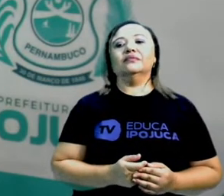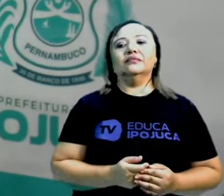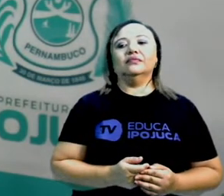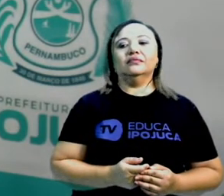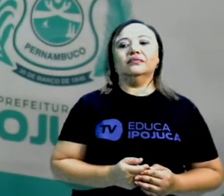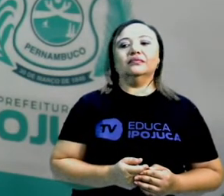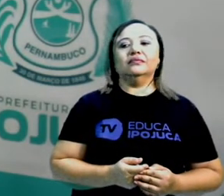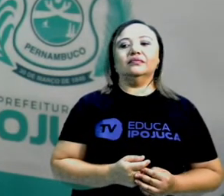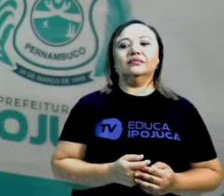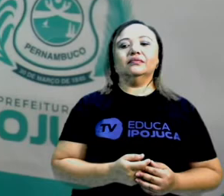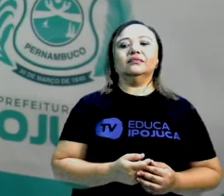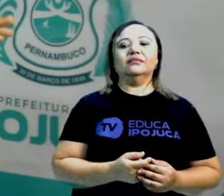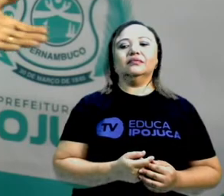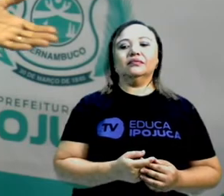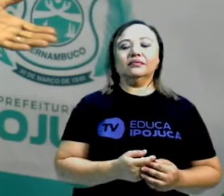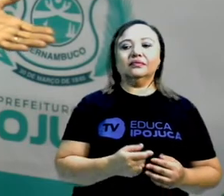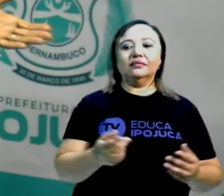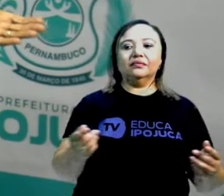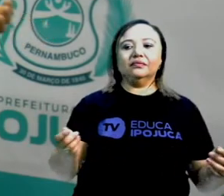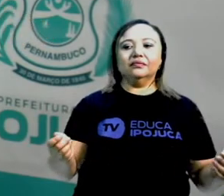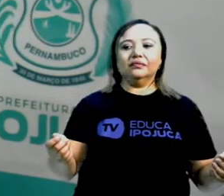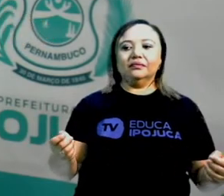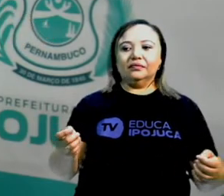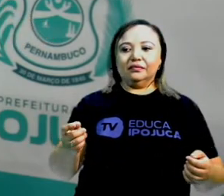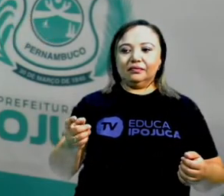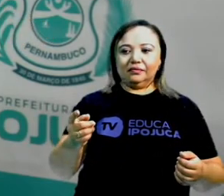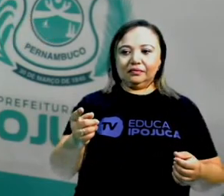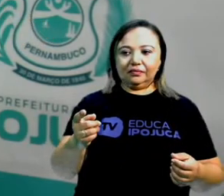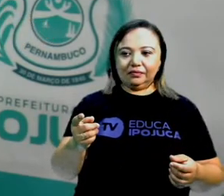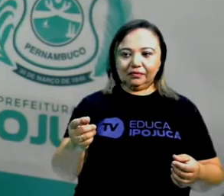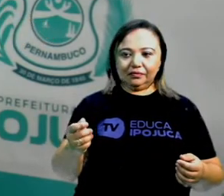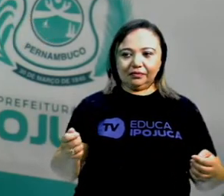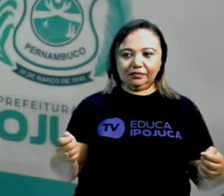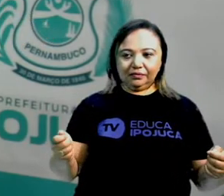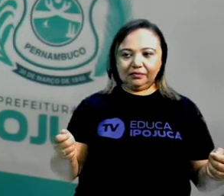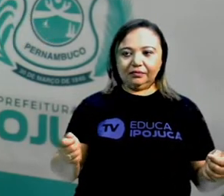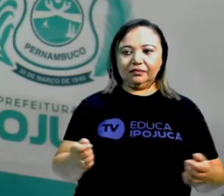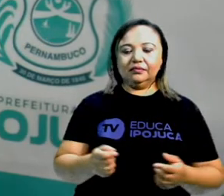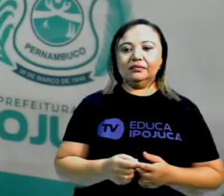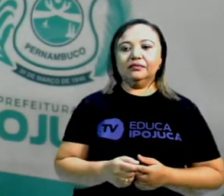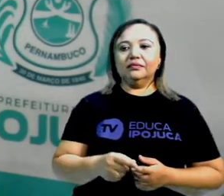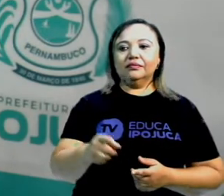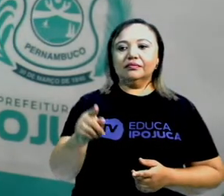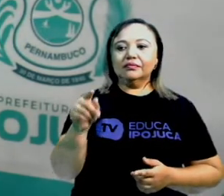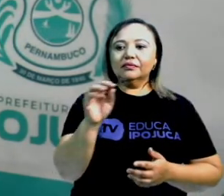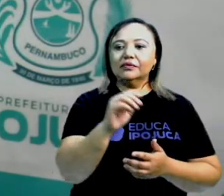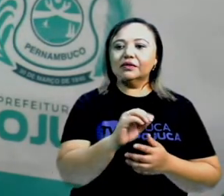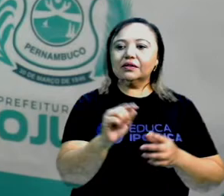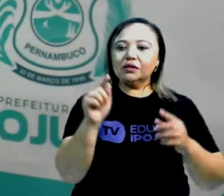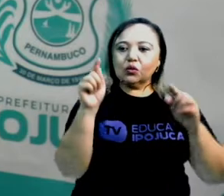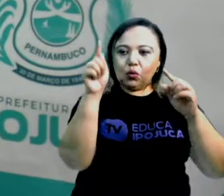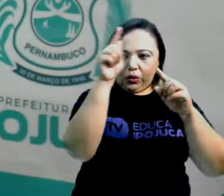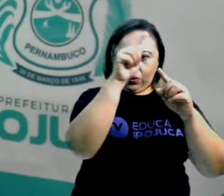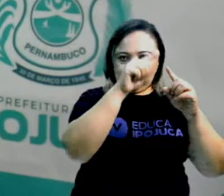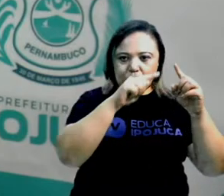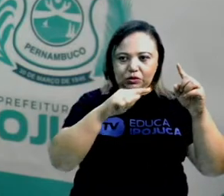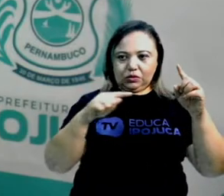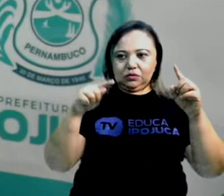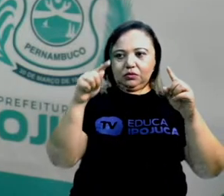Aquela circunferênciazinha. O bambolê é legal porque a gente entra, né, e brinca. Mas aqui é só o